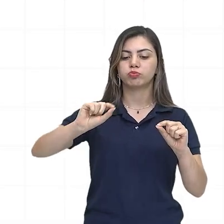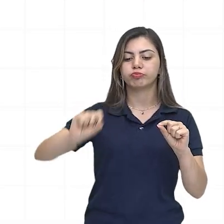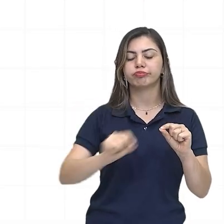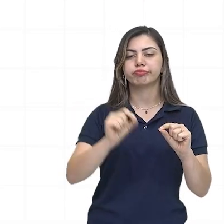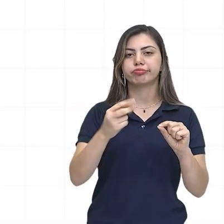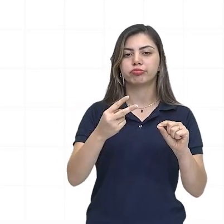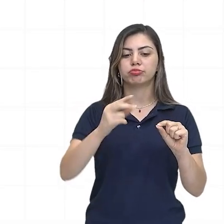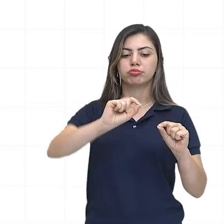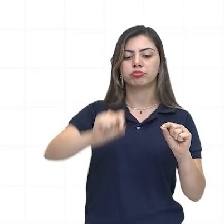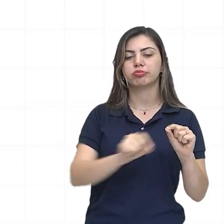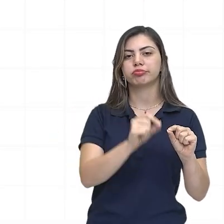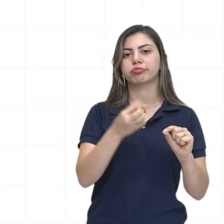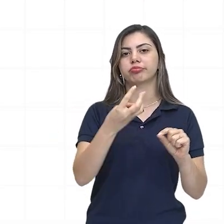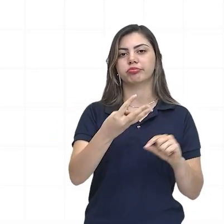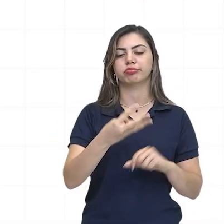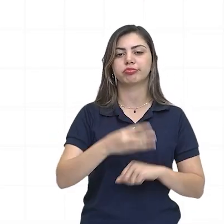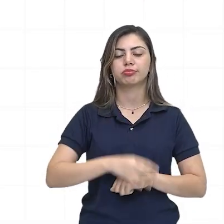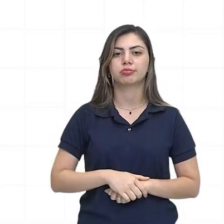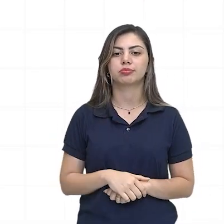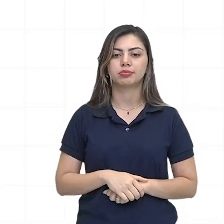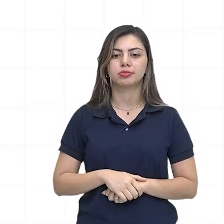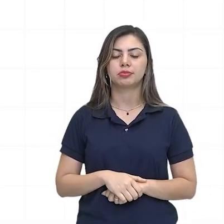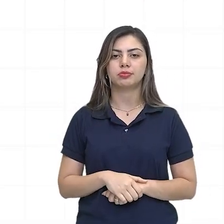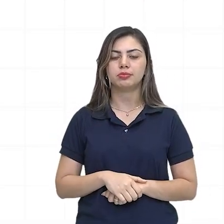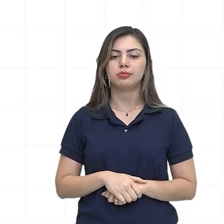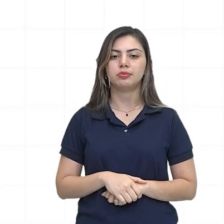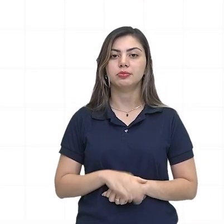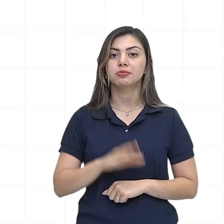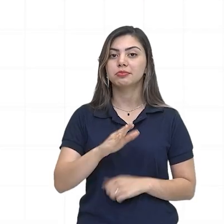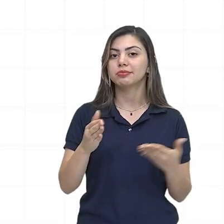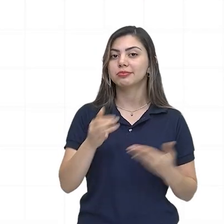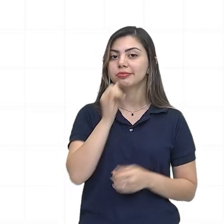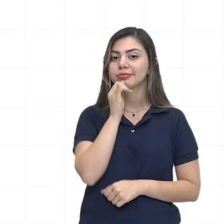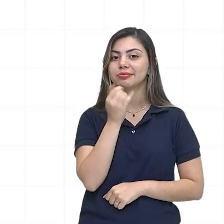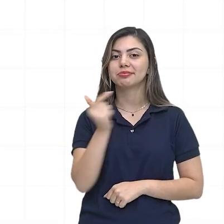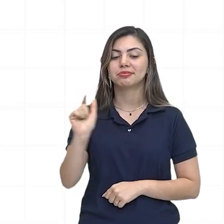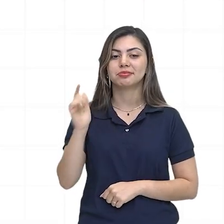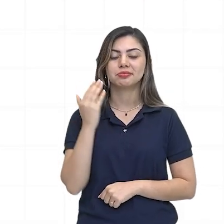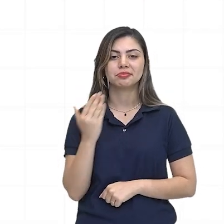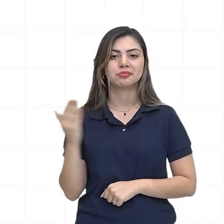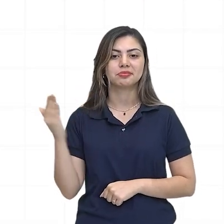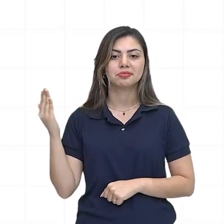148,877, temos 3 casas decimais. Agora, vamos ver o nosso próximo exemplo.